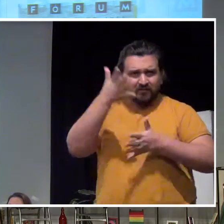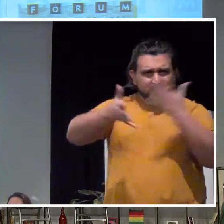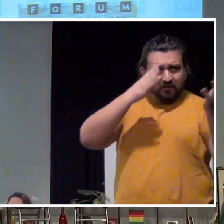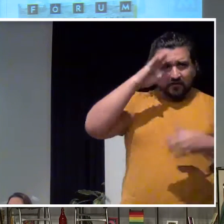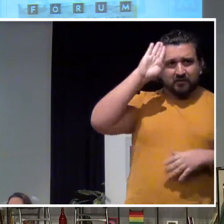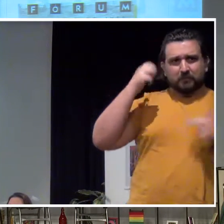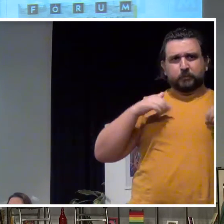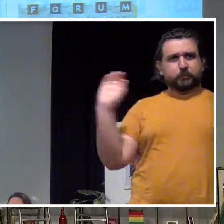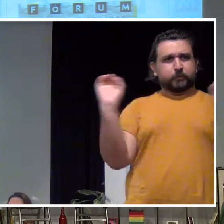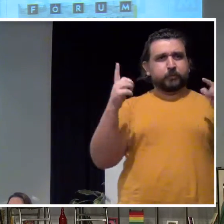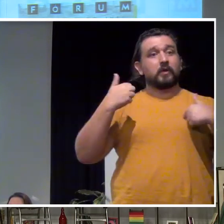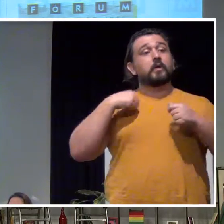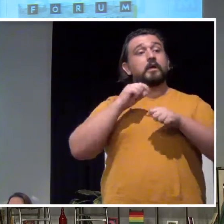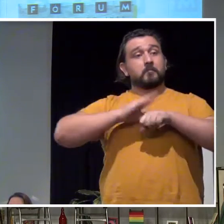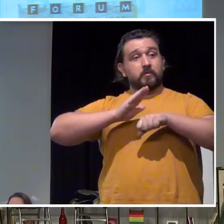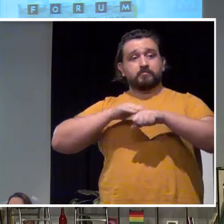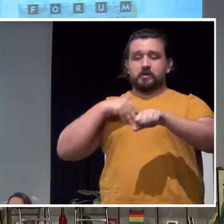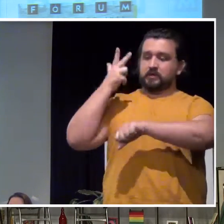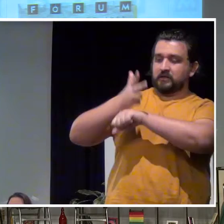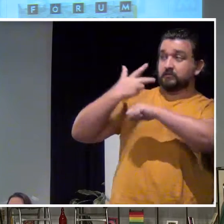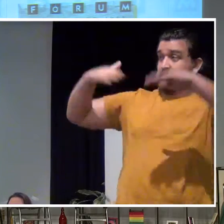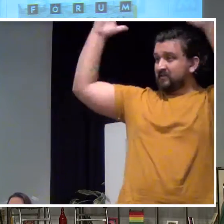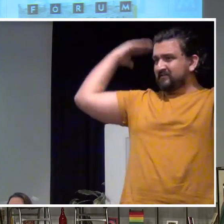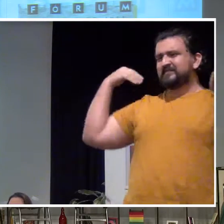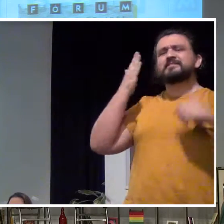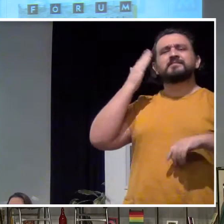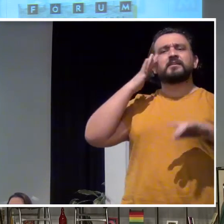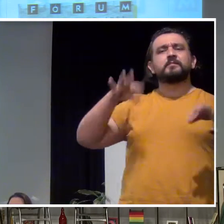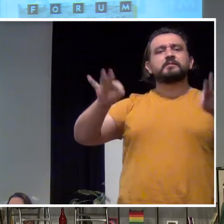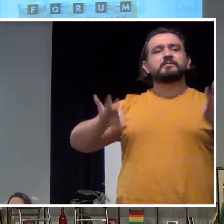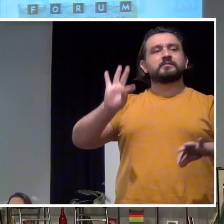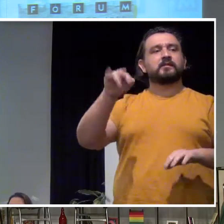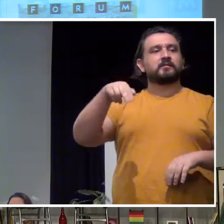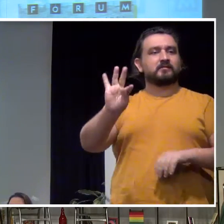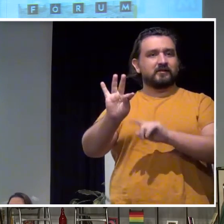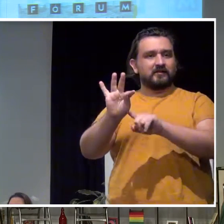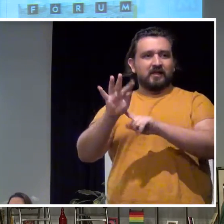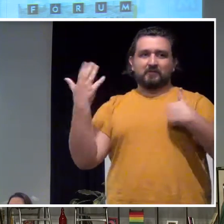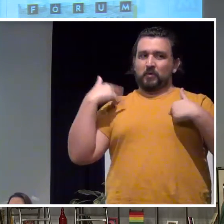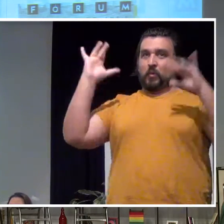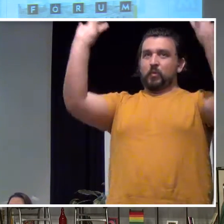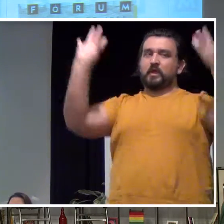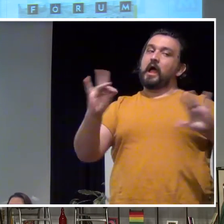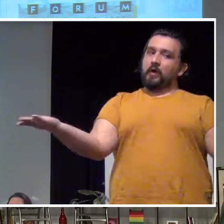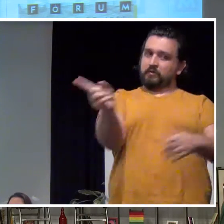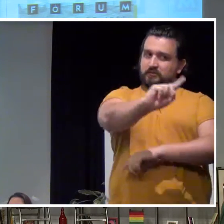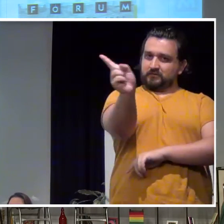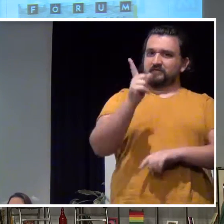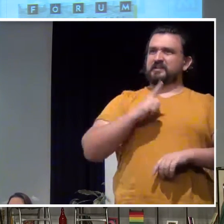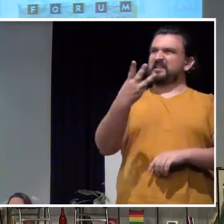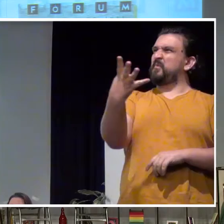monto uma câmera minha, com TNT azul, que eu colei na parede, que agora não, agora a gente tem 3,